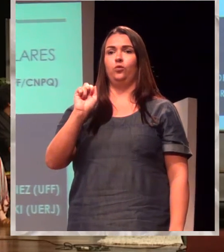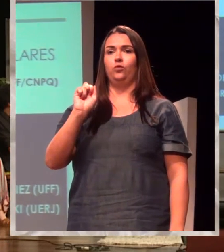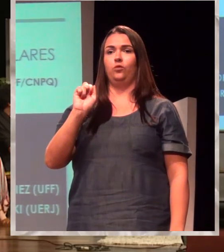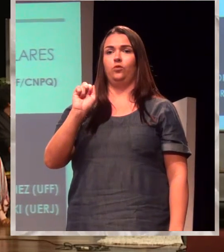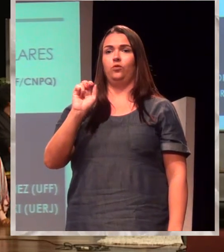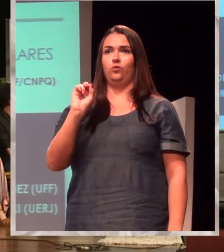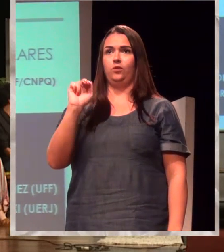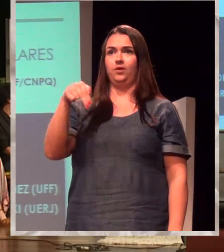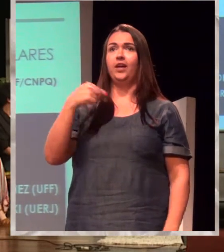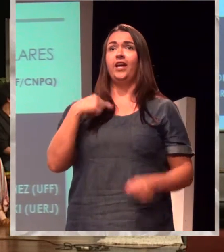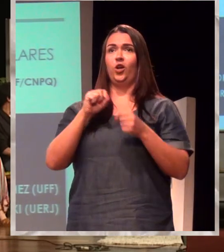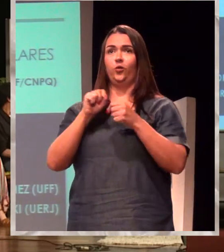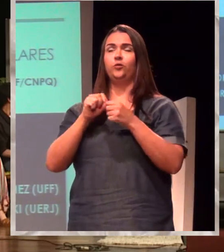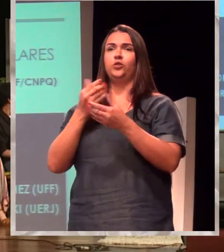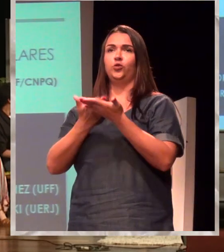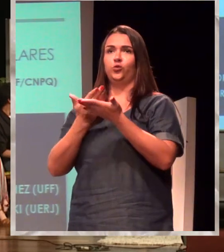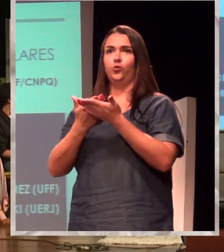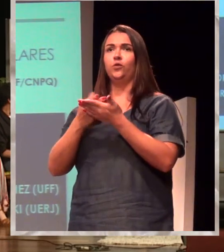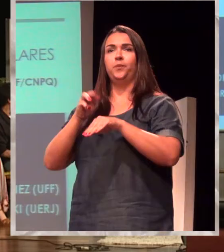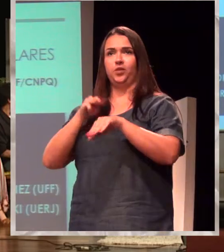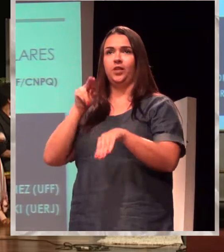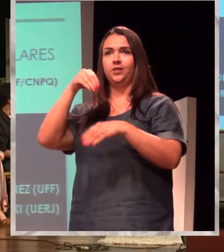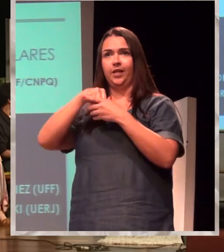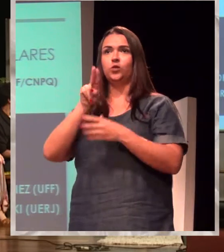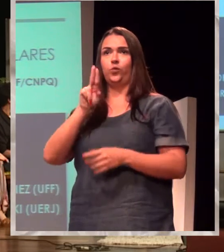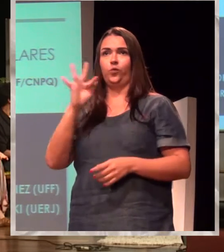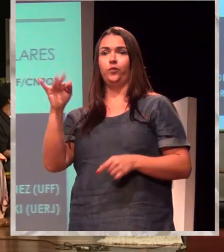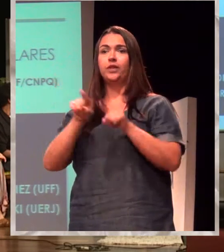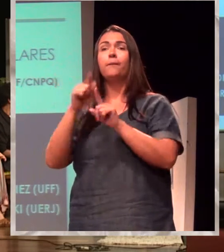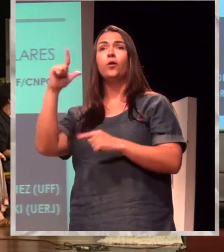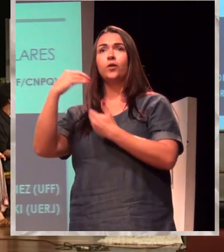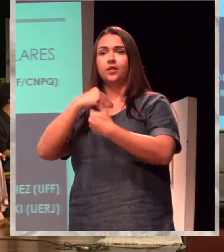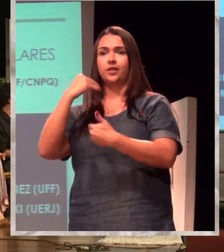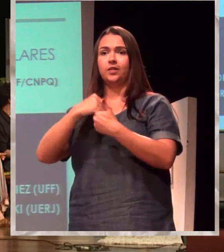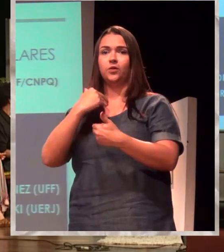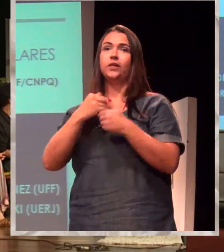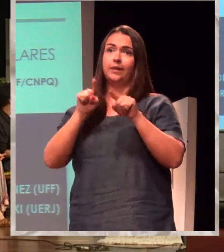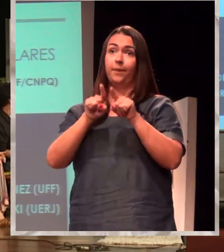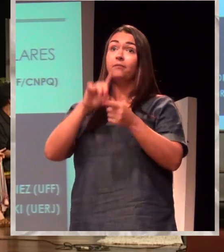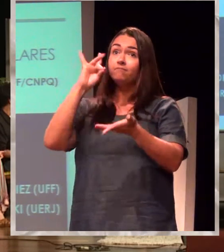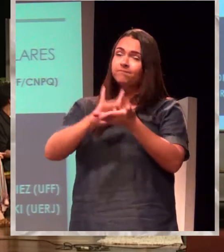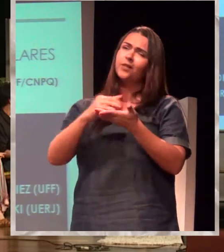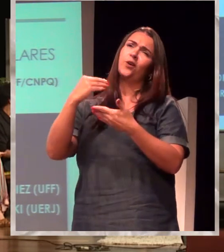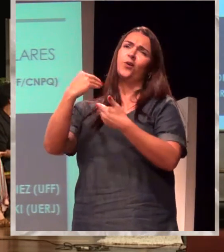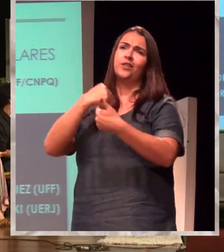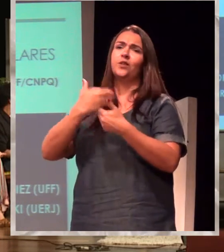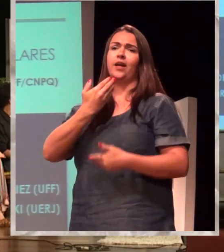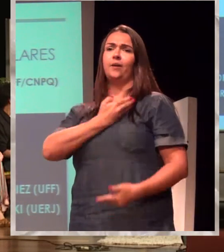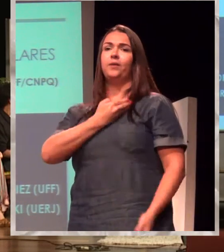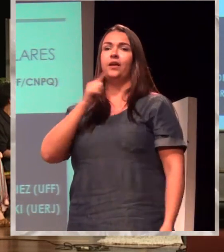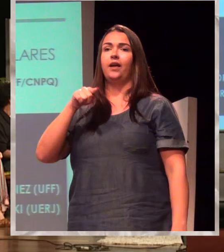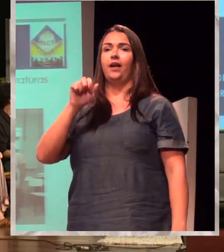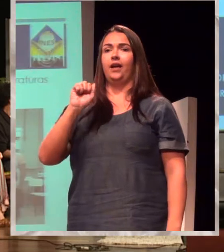fiz o mestrado em Estudos da Linguagem na UF, e a minha outra orientadora, que eu nem chamo de é orientadora mesmo, amiga, tudo, é a